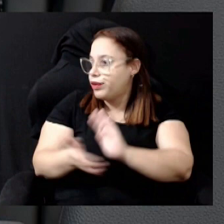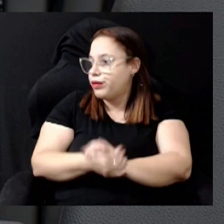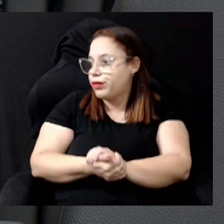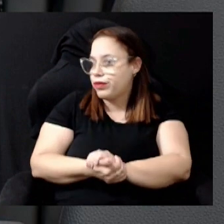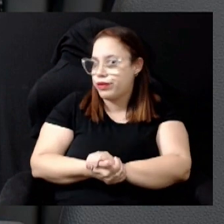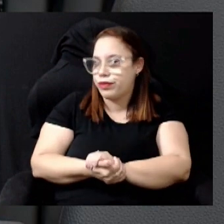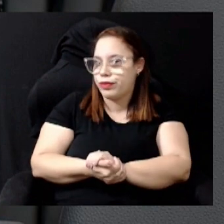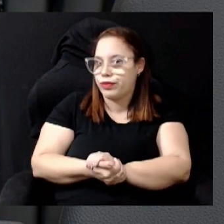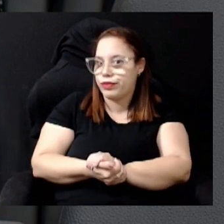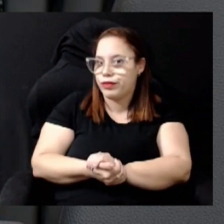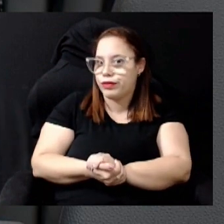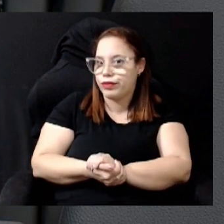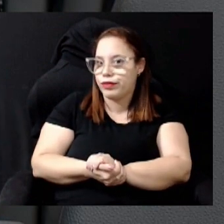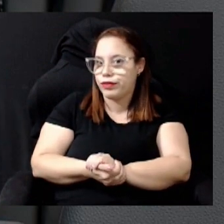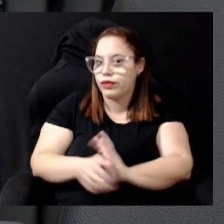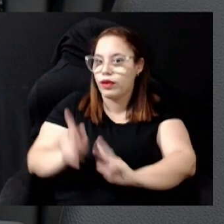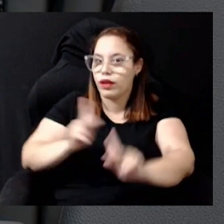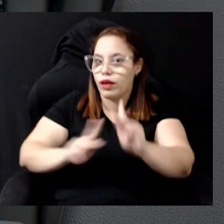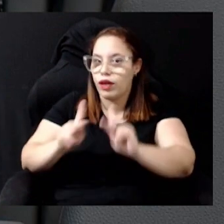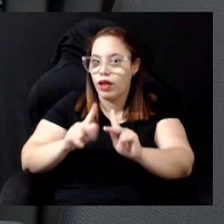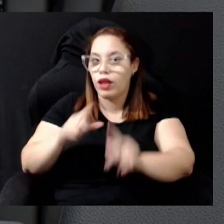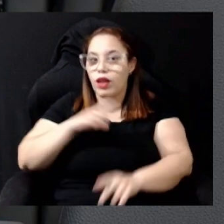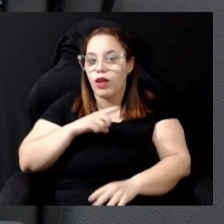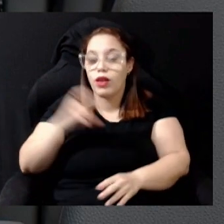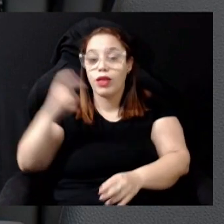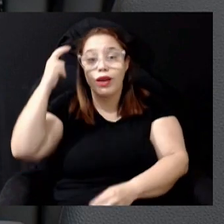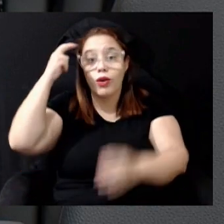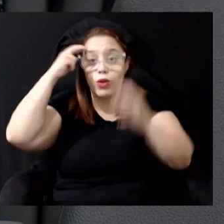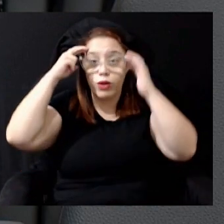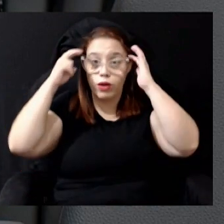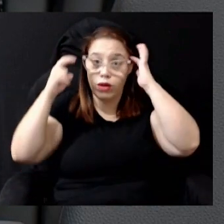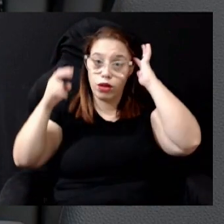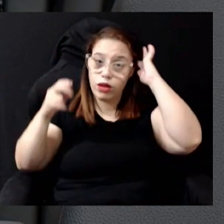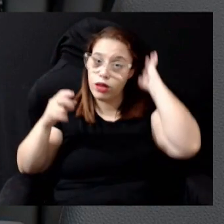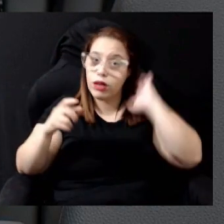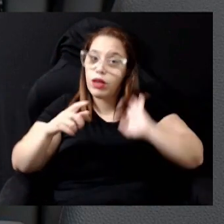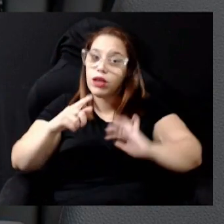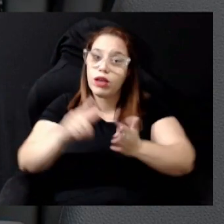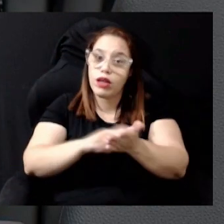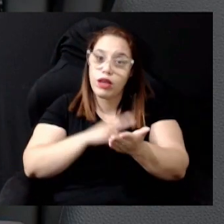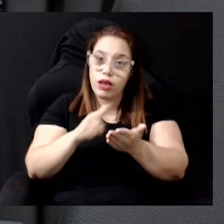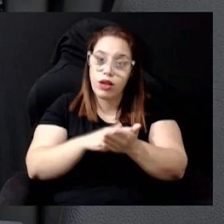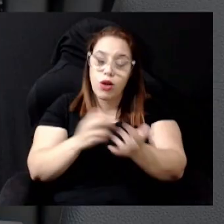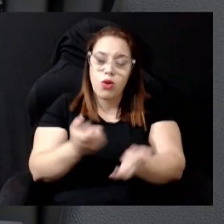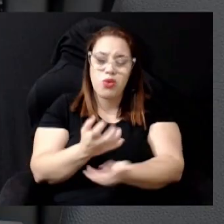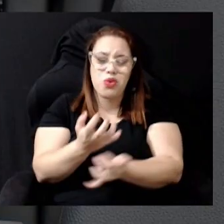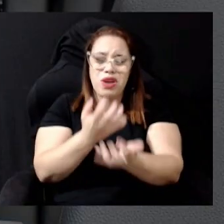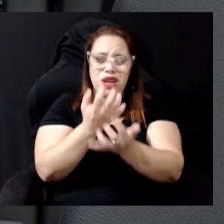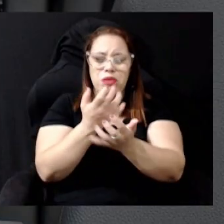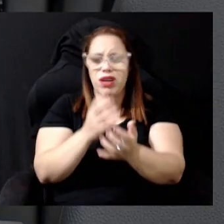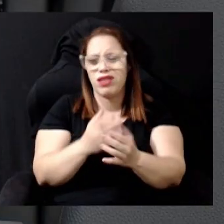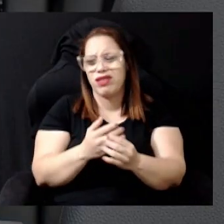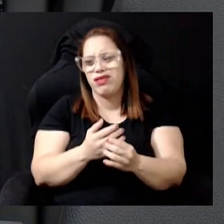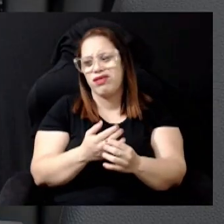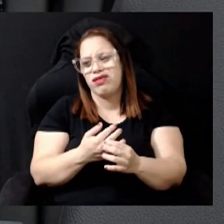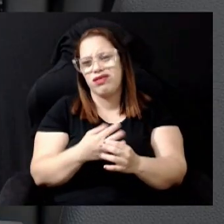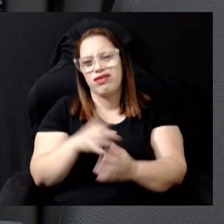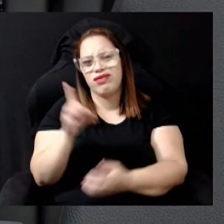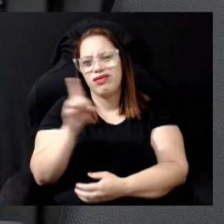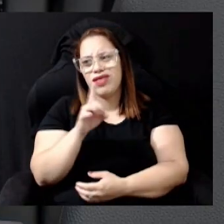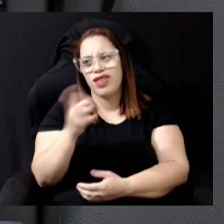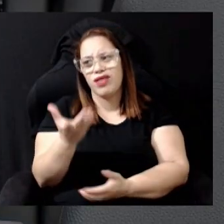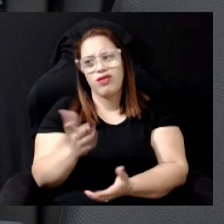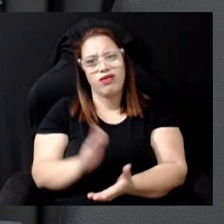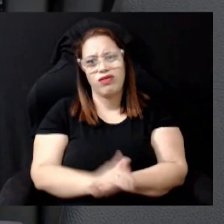A população ainda tem aquela cultura que a limpeza é feita com queimadas. Não dá mais para a gente seguir